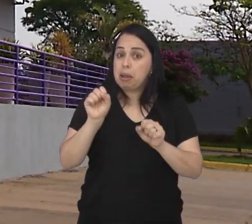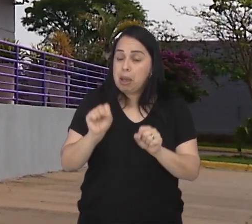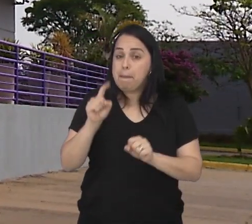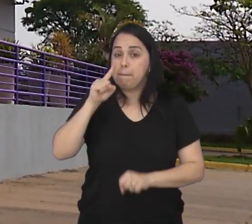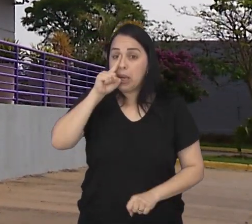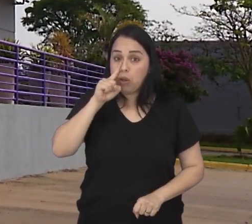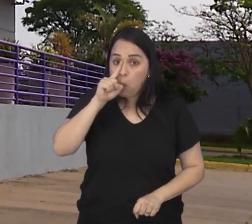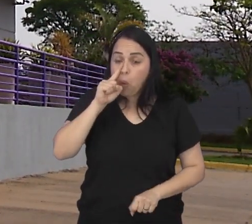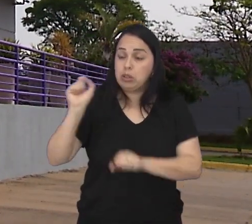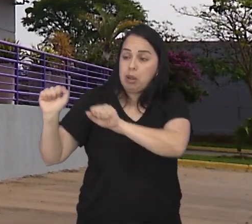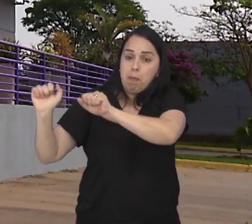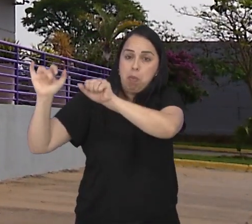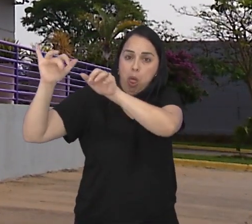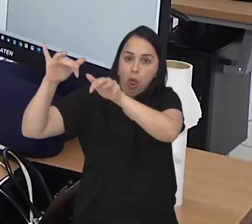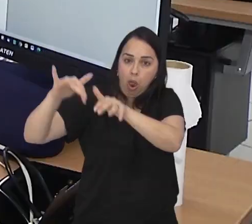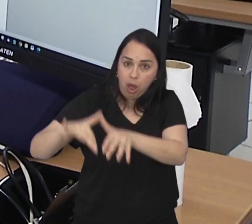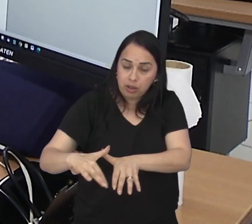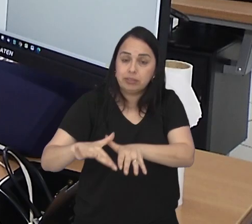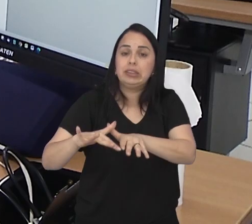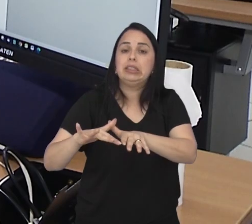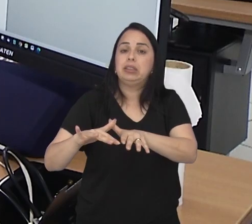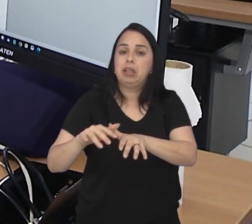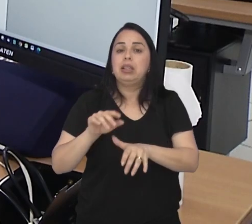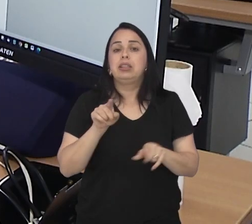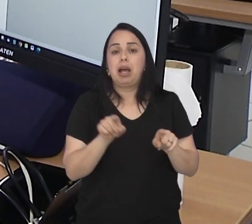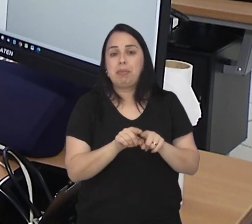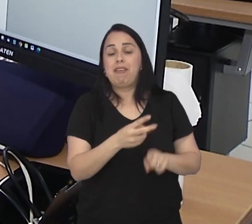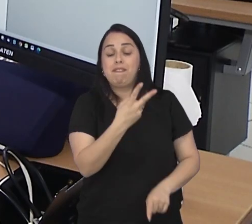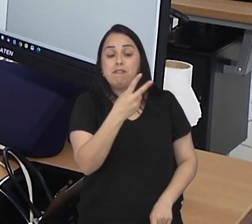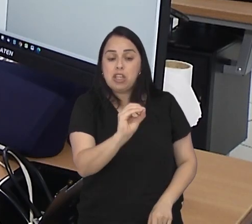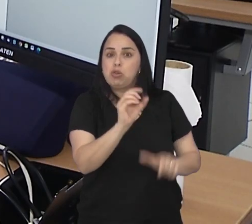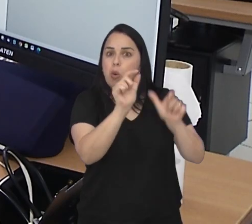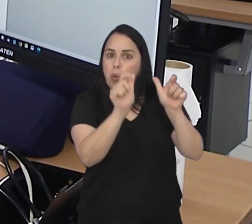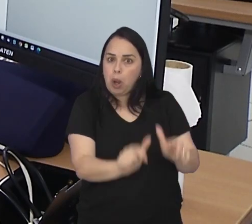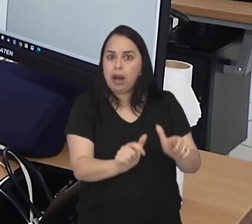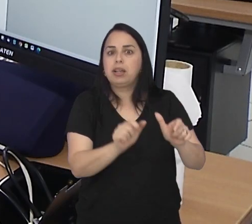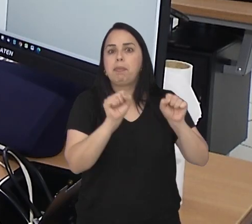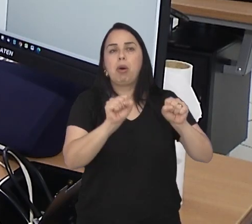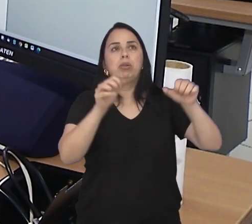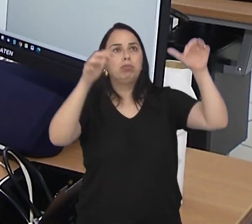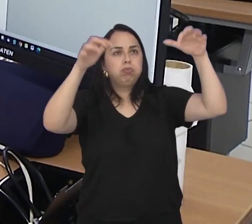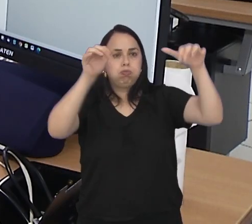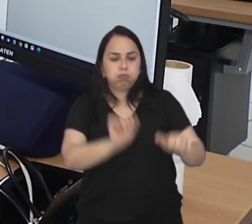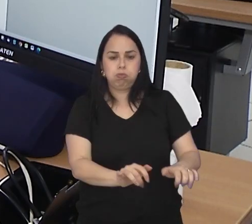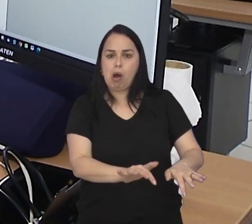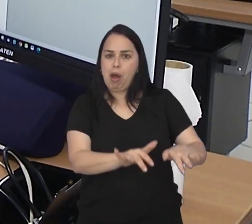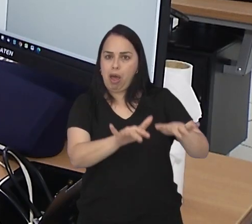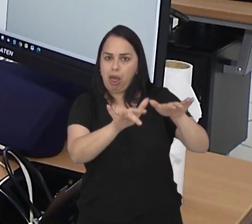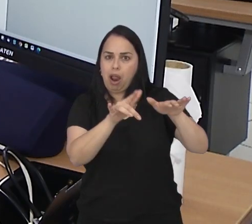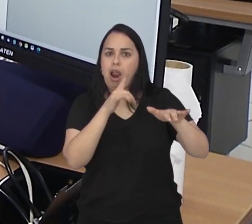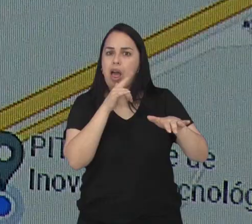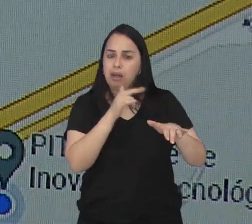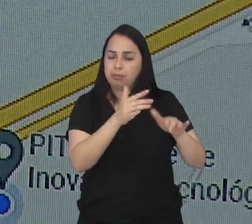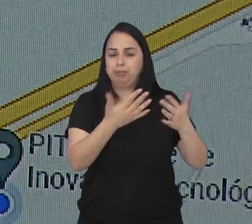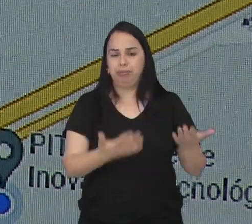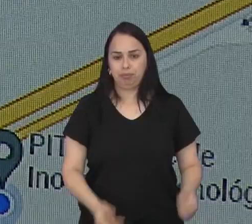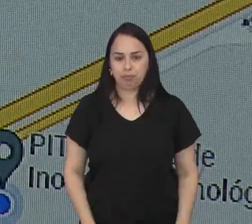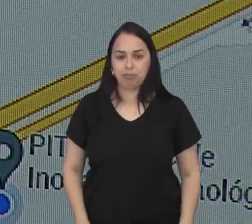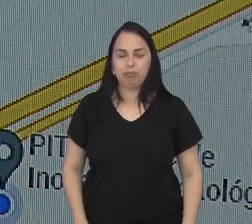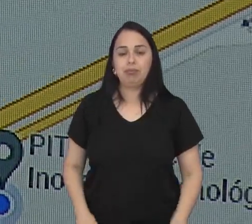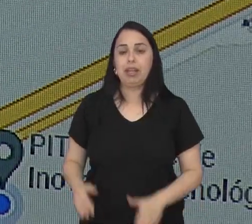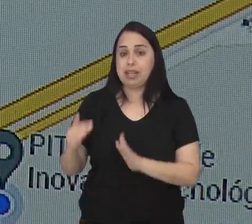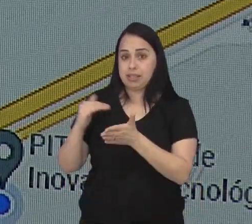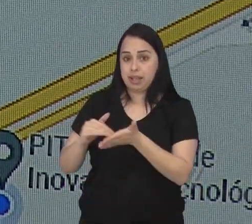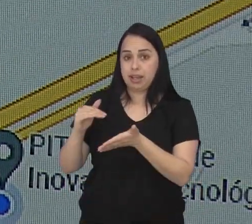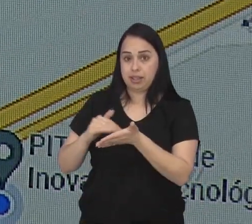com risco de deslizamentos e 20 locais com potencial para enchentes e alagamentos. A